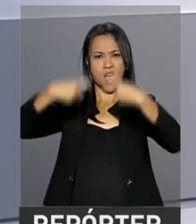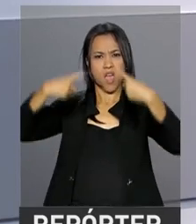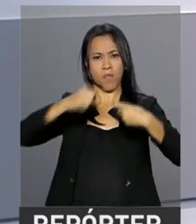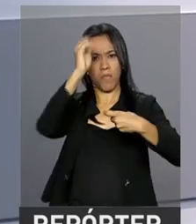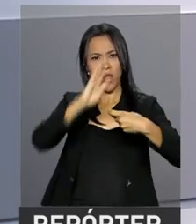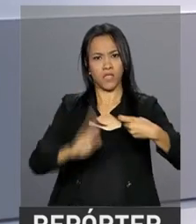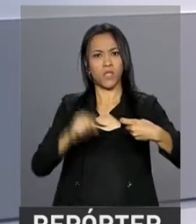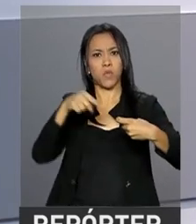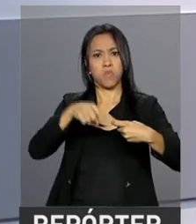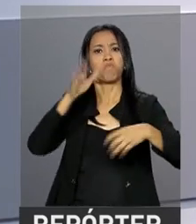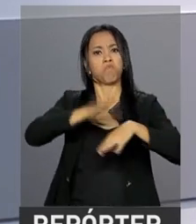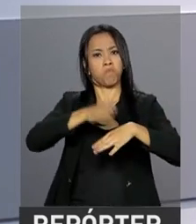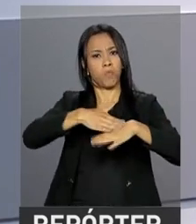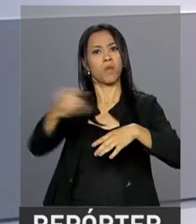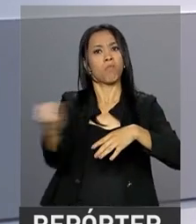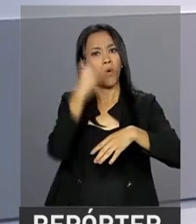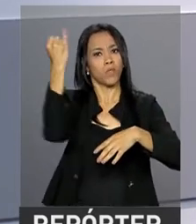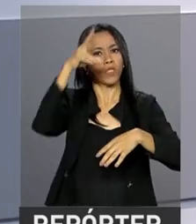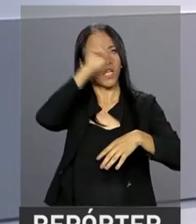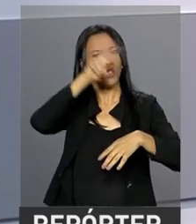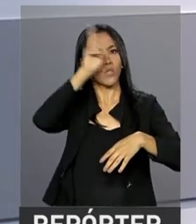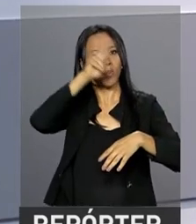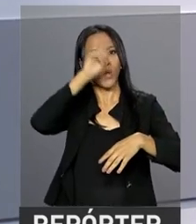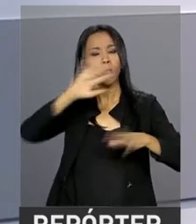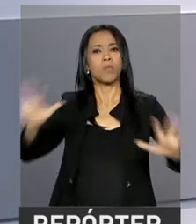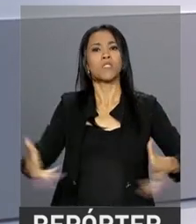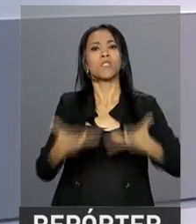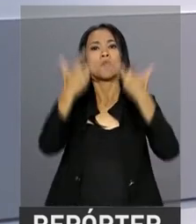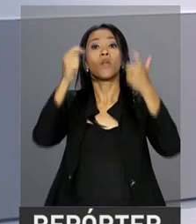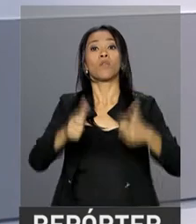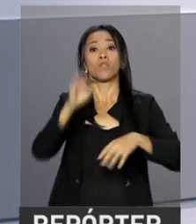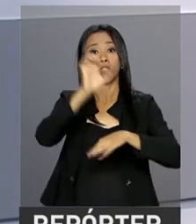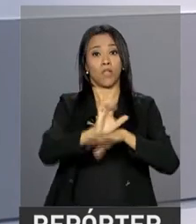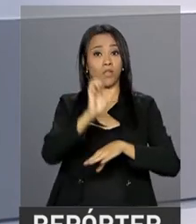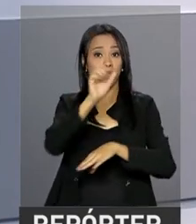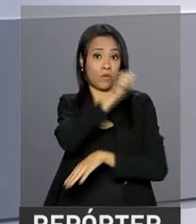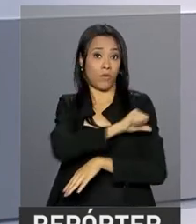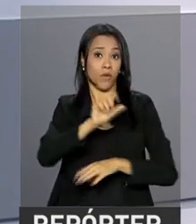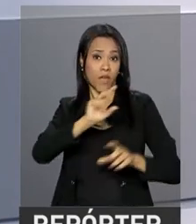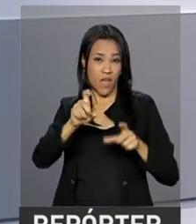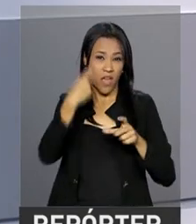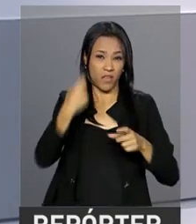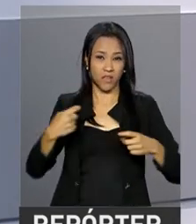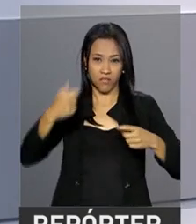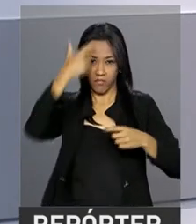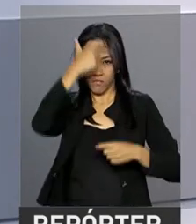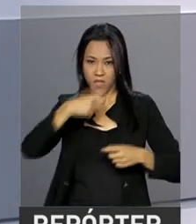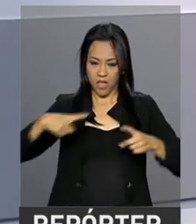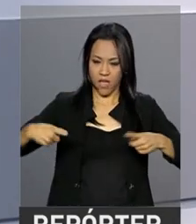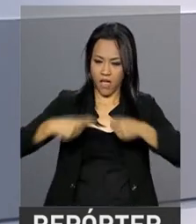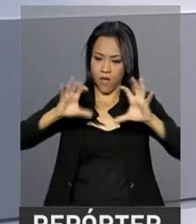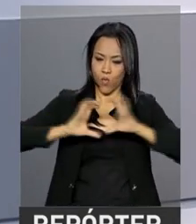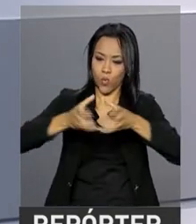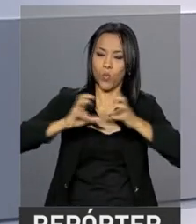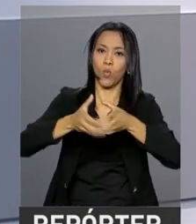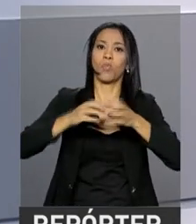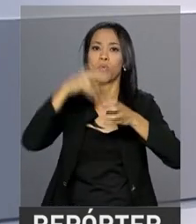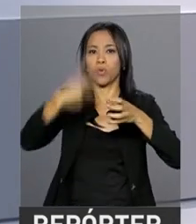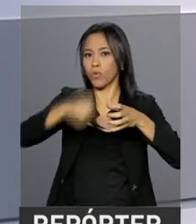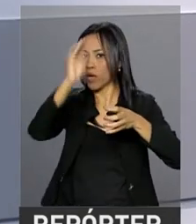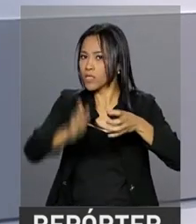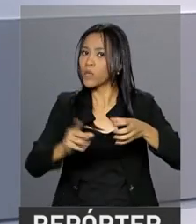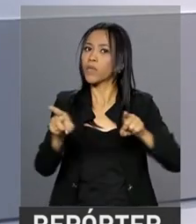e tiveram seu papel na história relembrado em uma cerimônia no Rio de Janeiro. Ex-combatentes da Força Expedicionária Brasileira